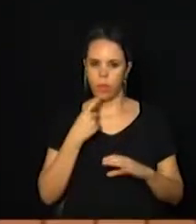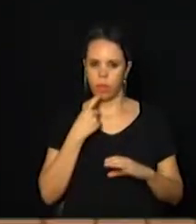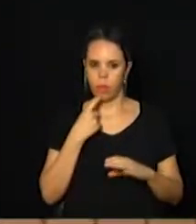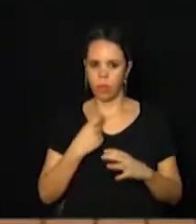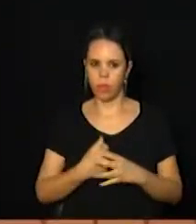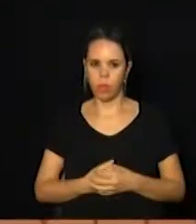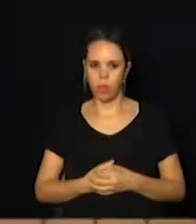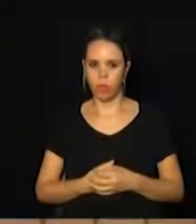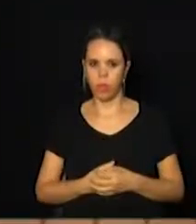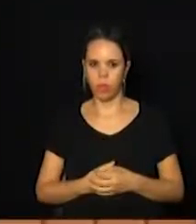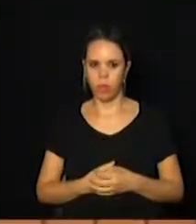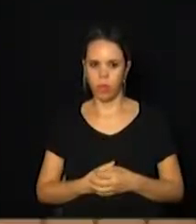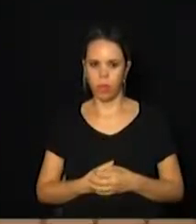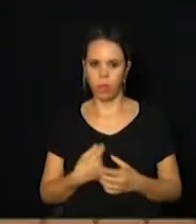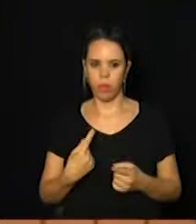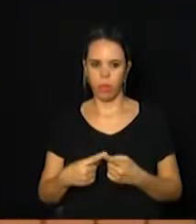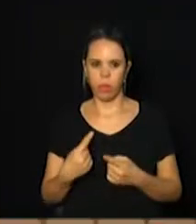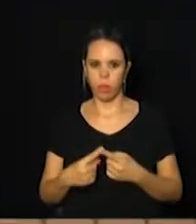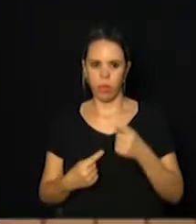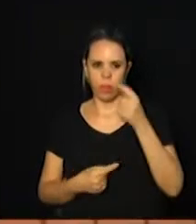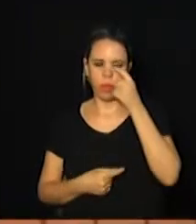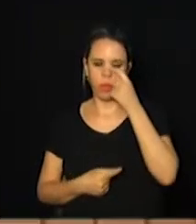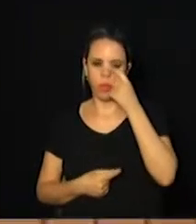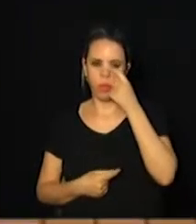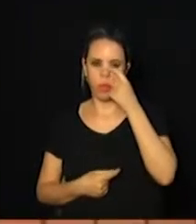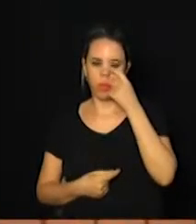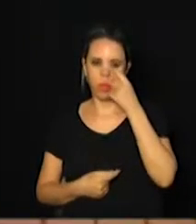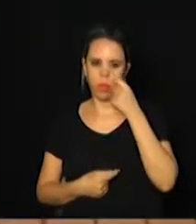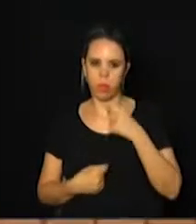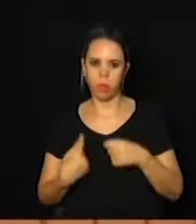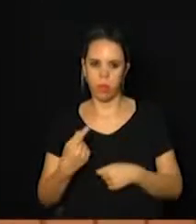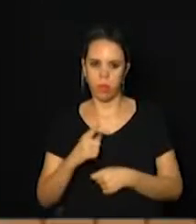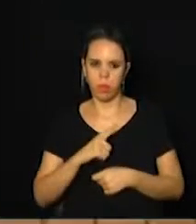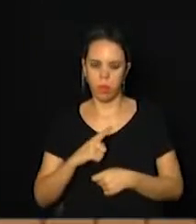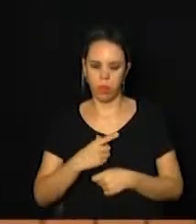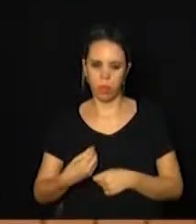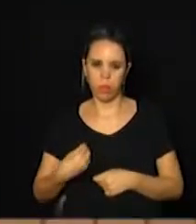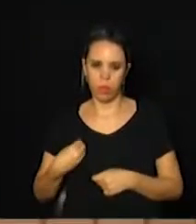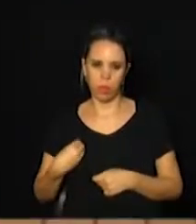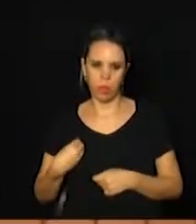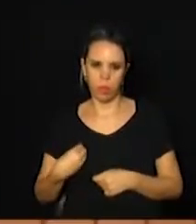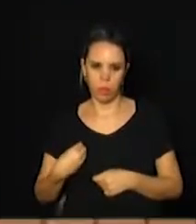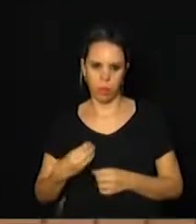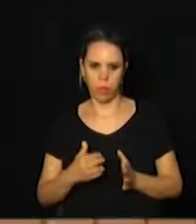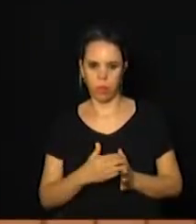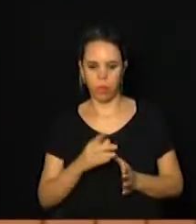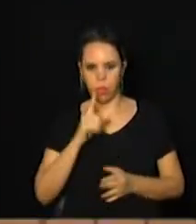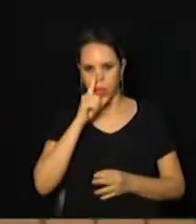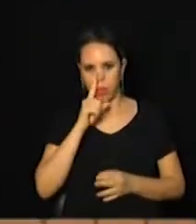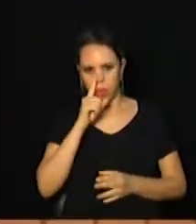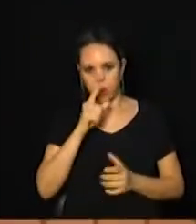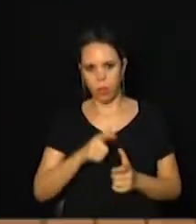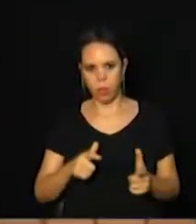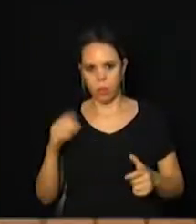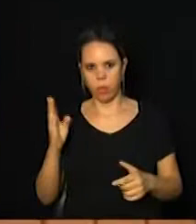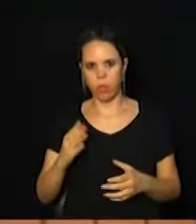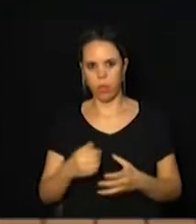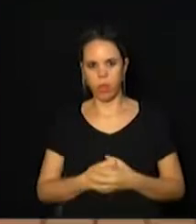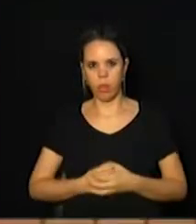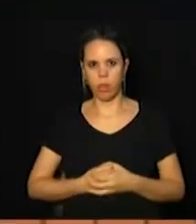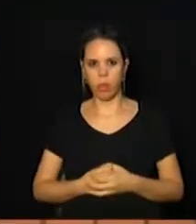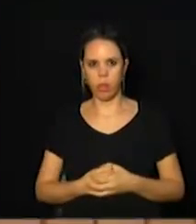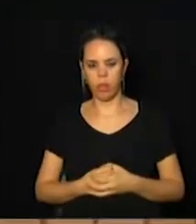campinas por quê e nós estamos no num perigo grande no Brasil